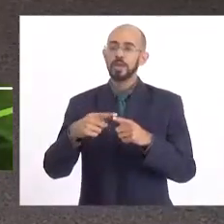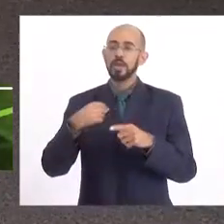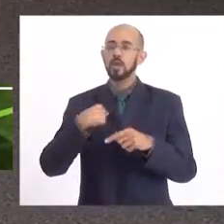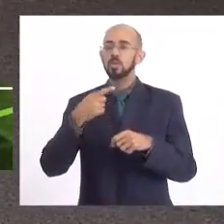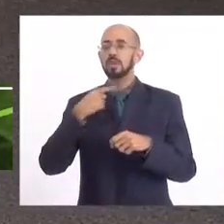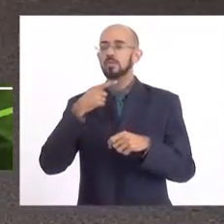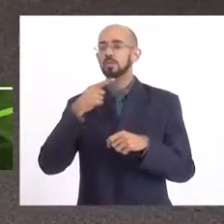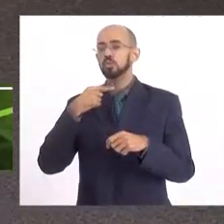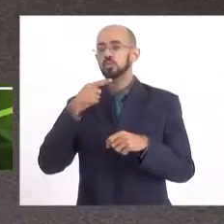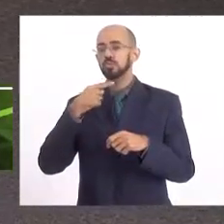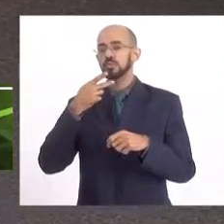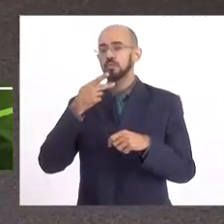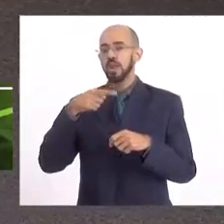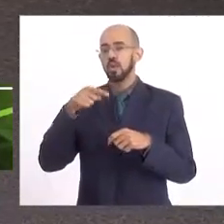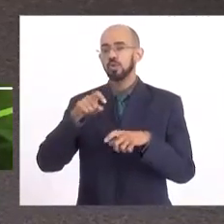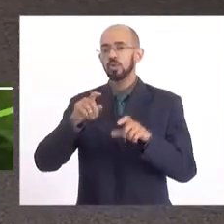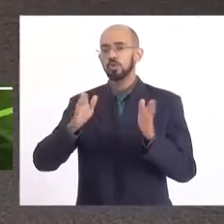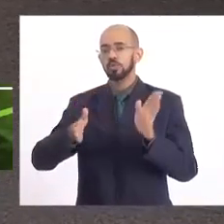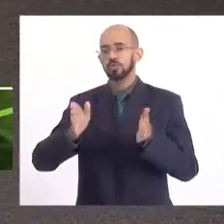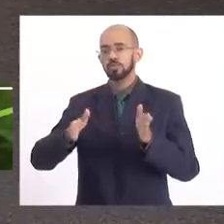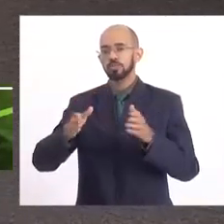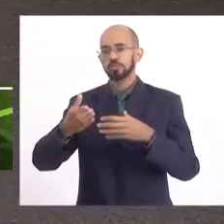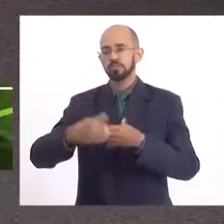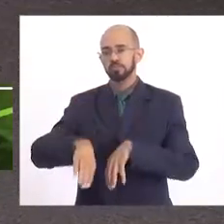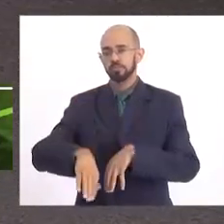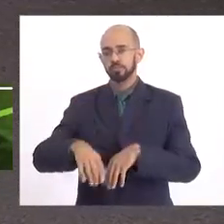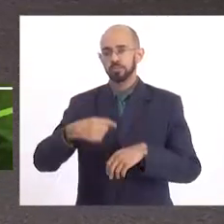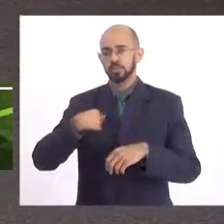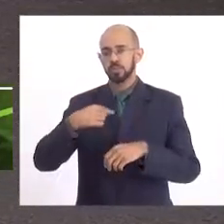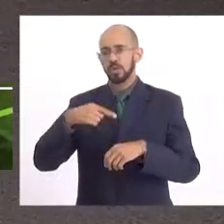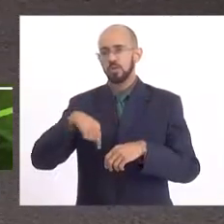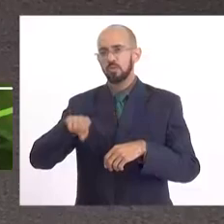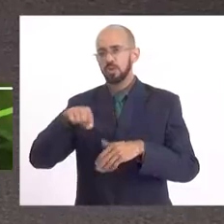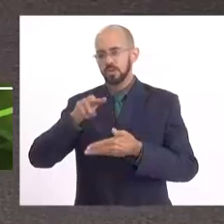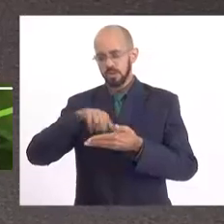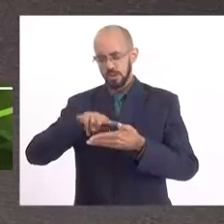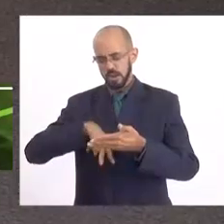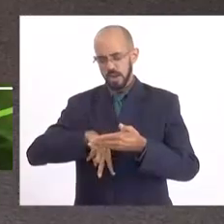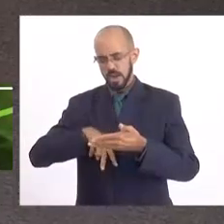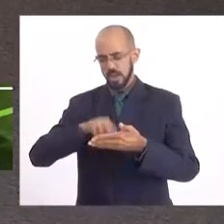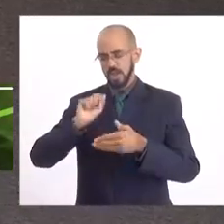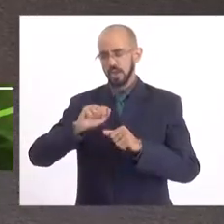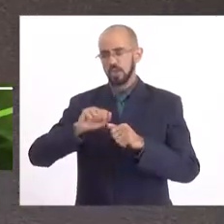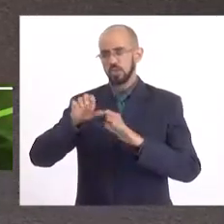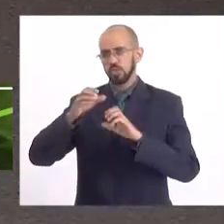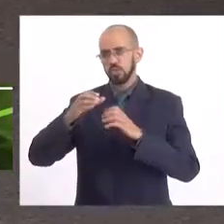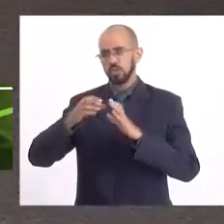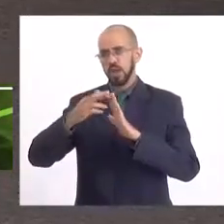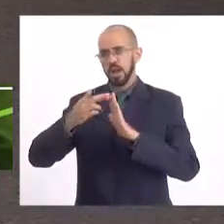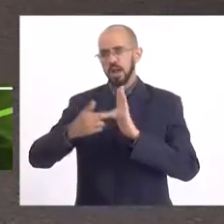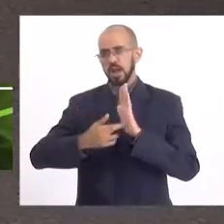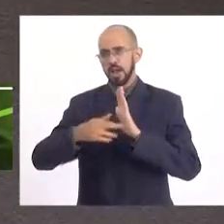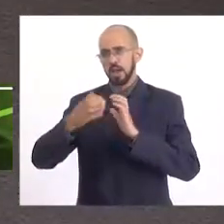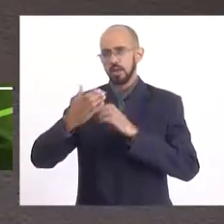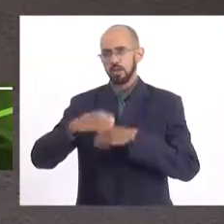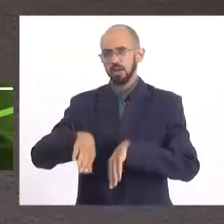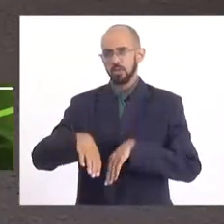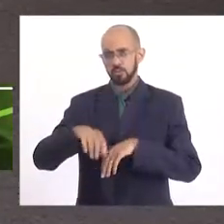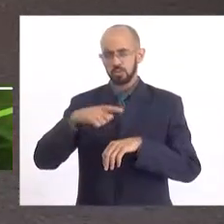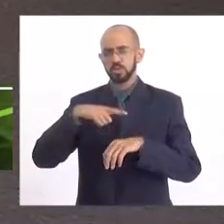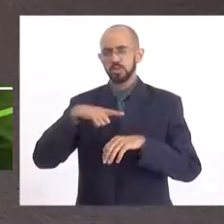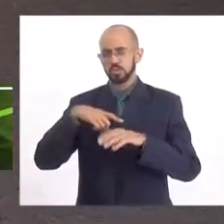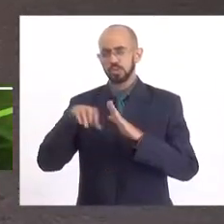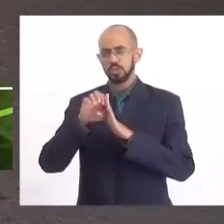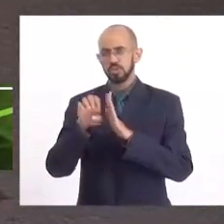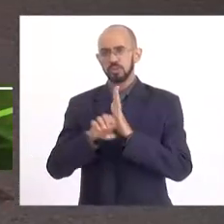da época do concurso, e fui ler, né, sobre como é que foi feito esse concurso. E ali tinha alguns